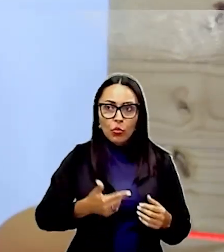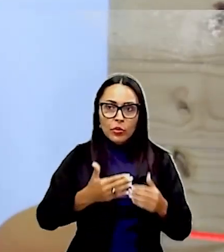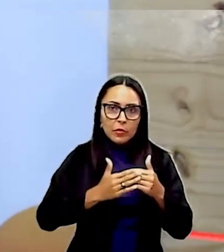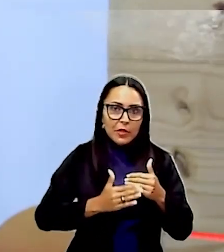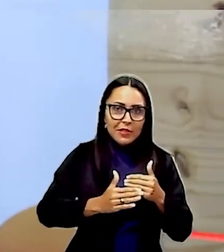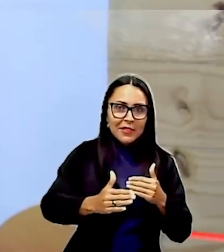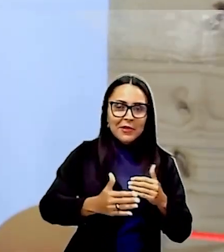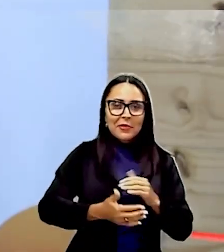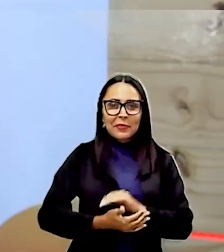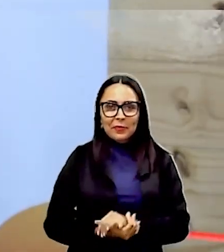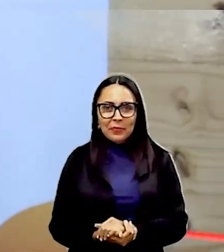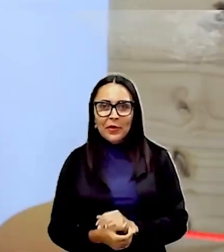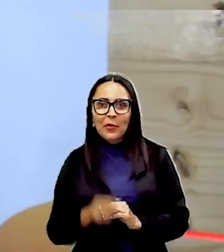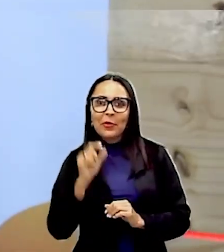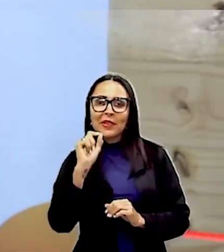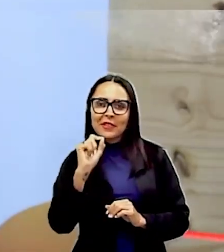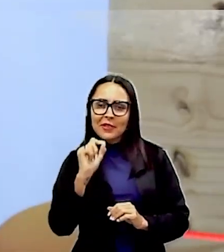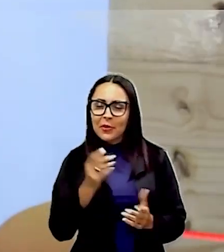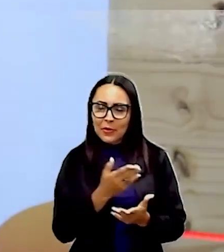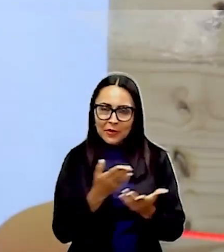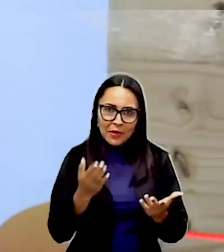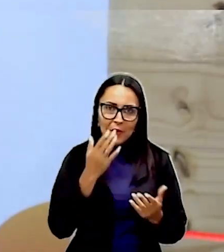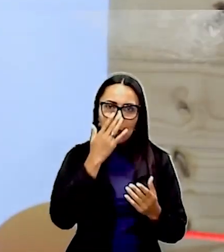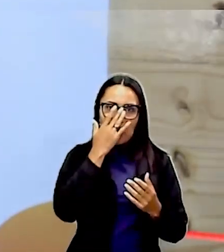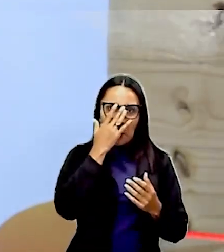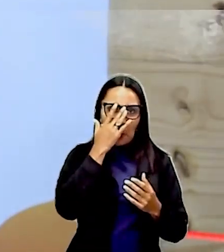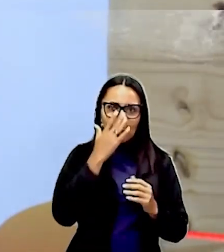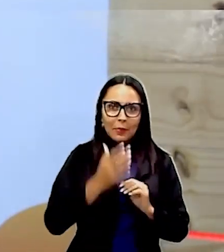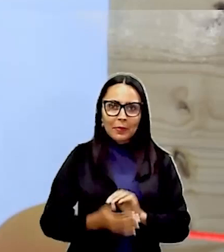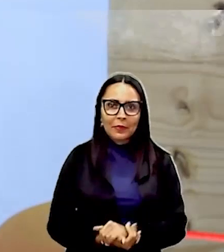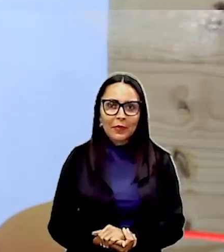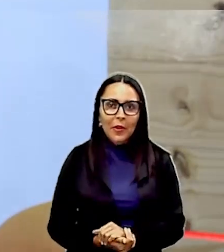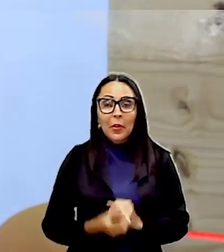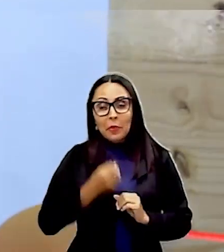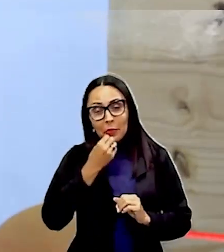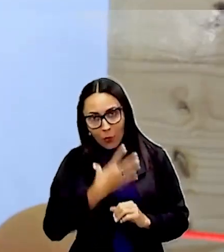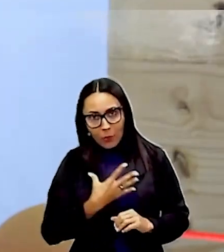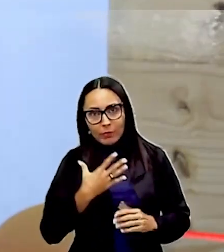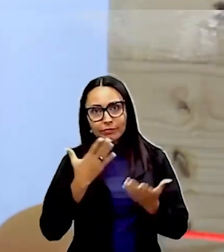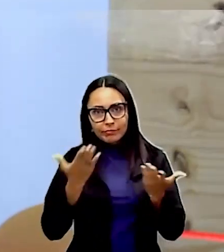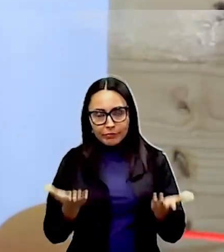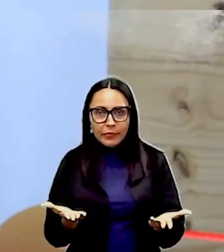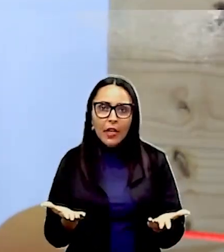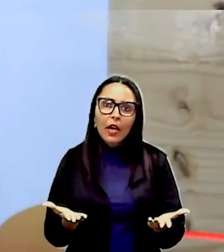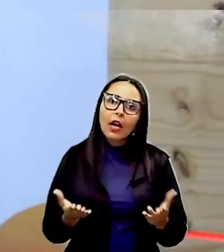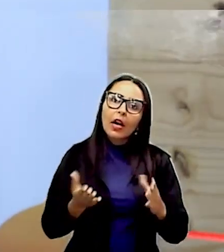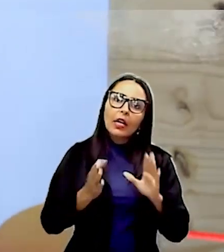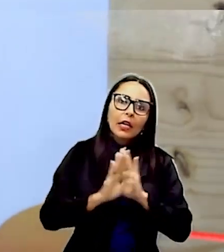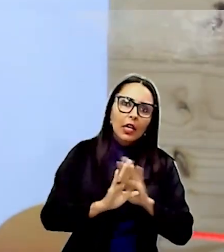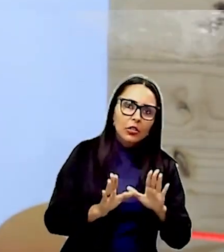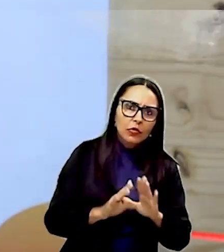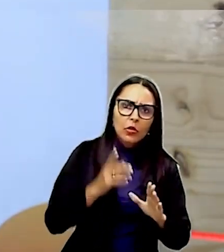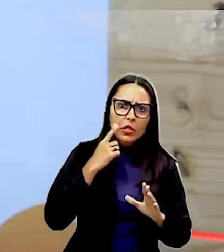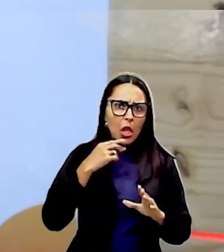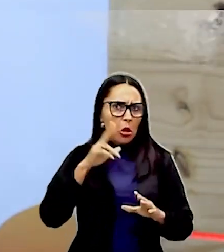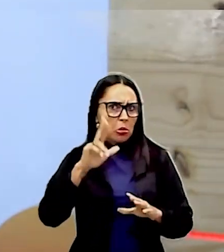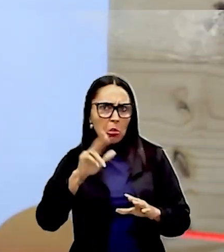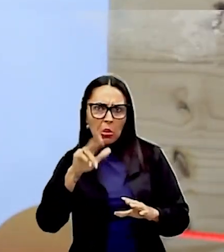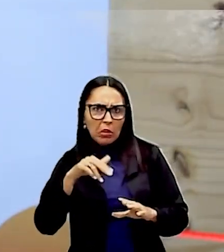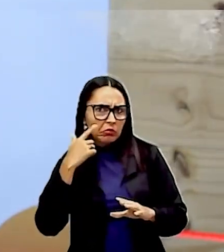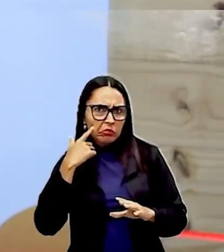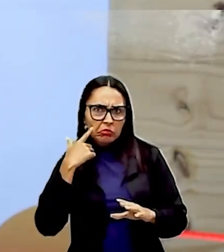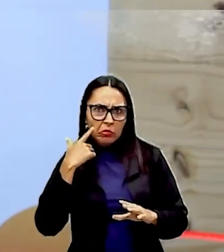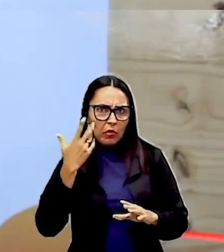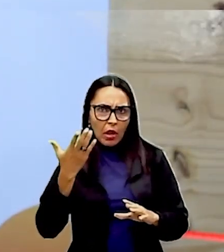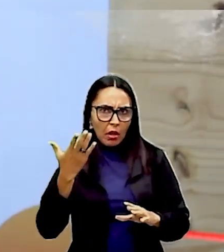animação. O que são esses 12 princípios da animação? Bom, caso você nunca tenha ouvido falar desses 12